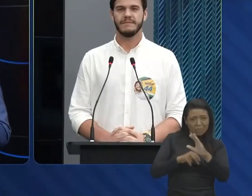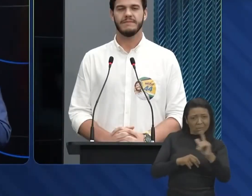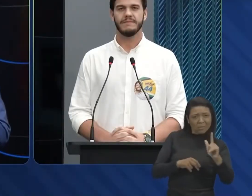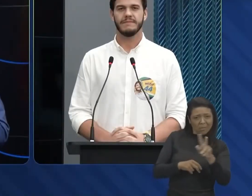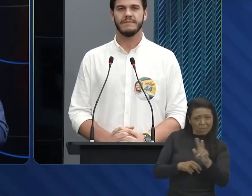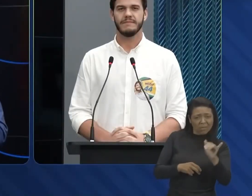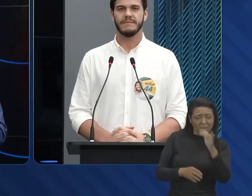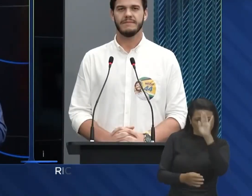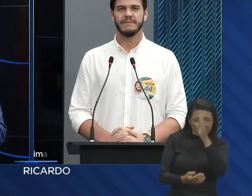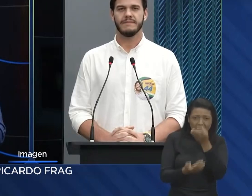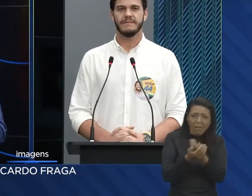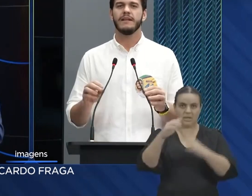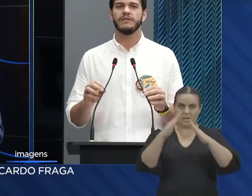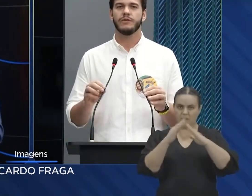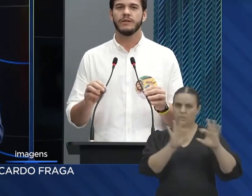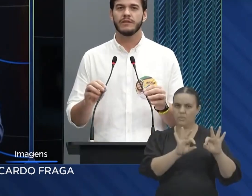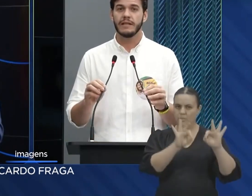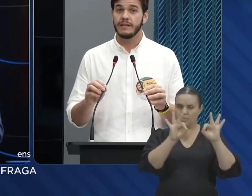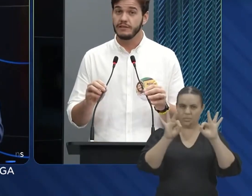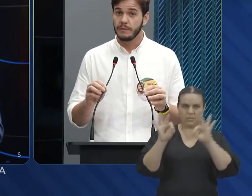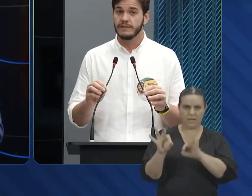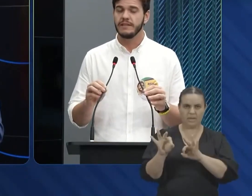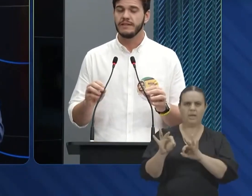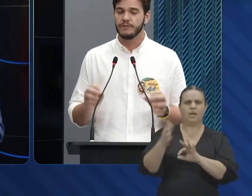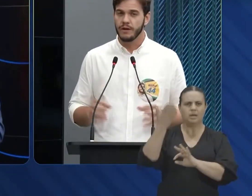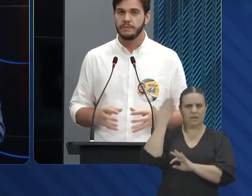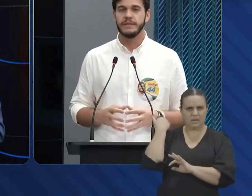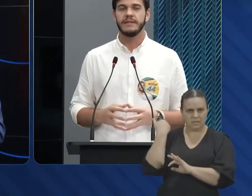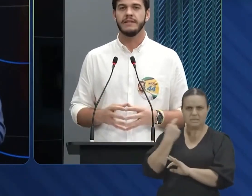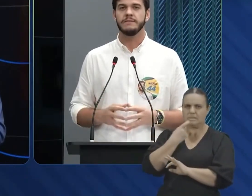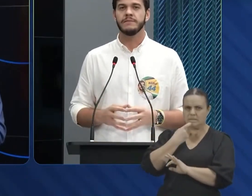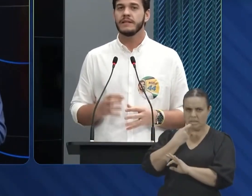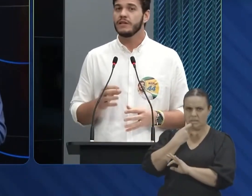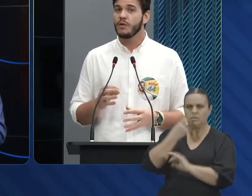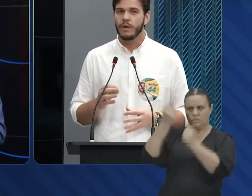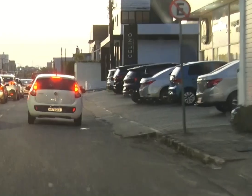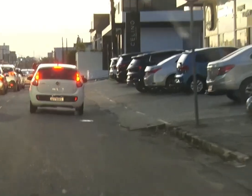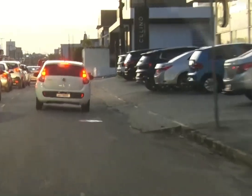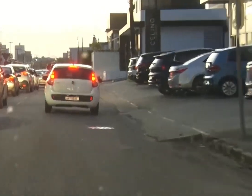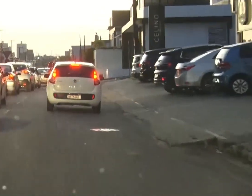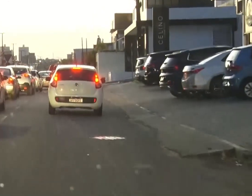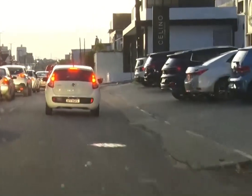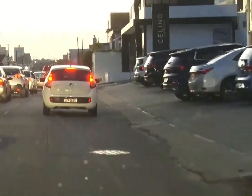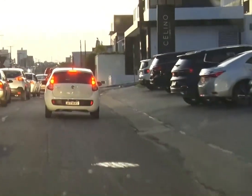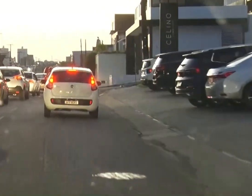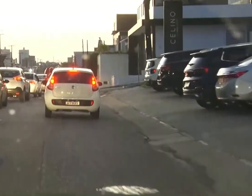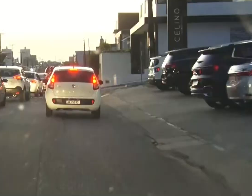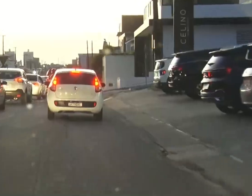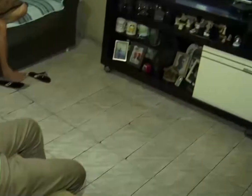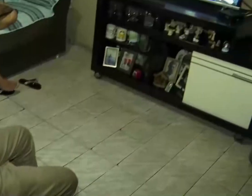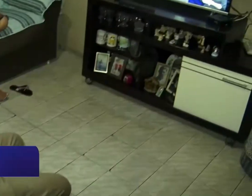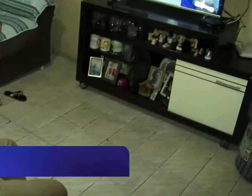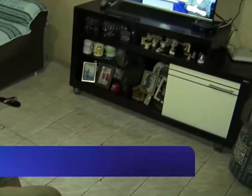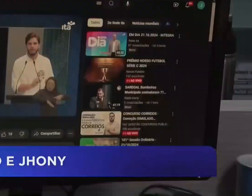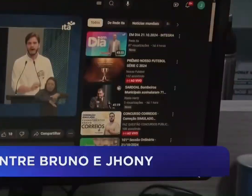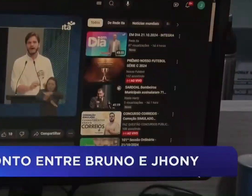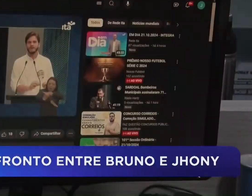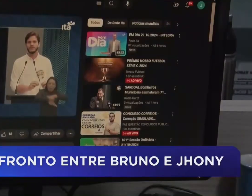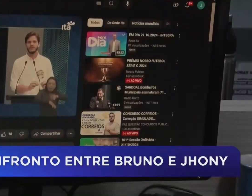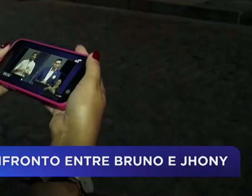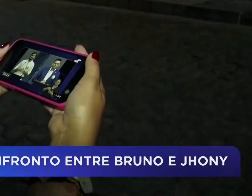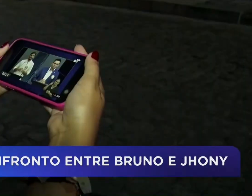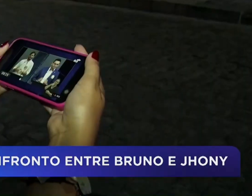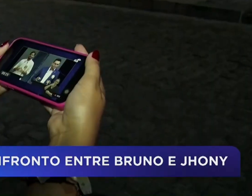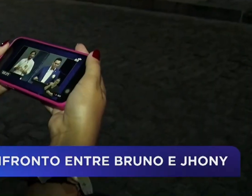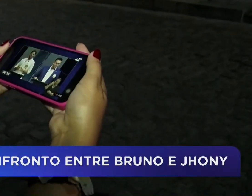o debate realizado pela rede Ita entre os candidatos que concorrem à Prefeitura de Campina Grande movimentou a cidade em casa no